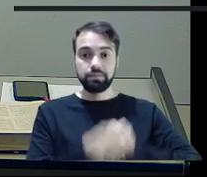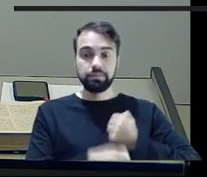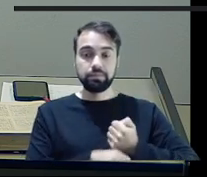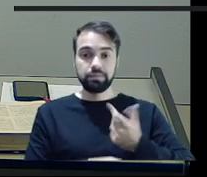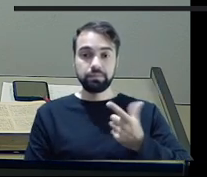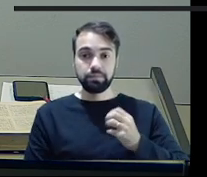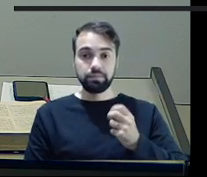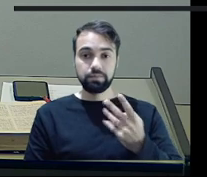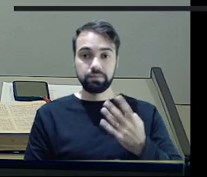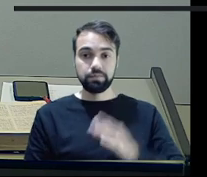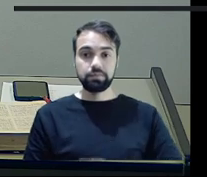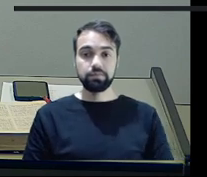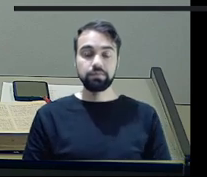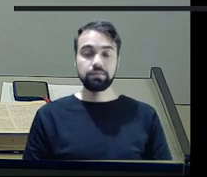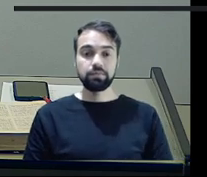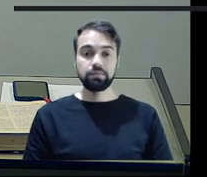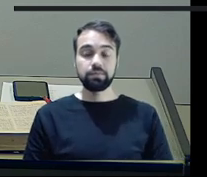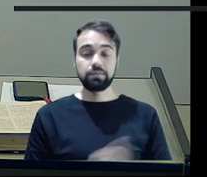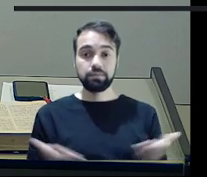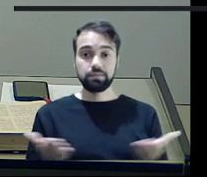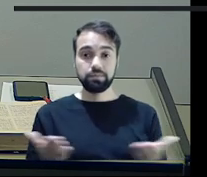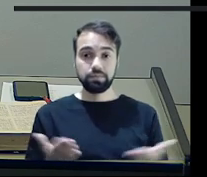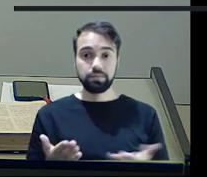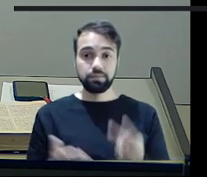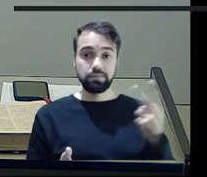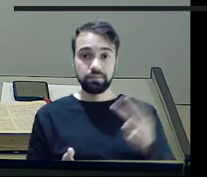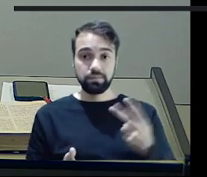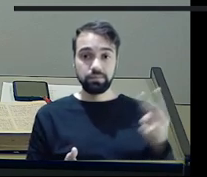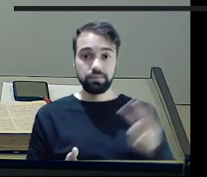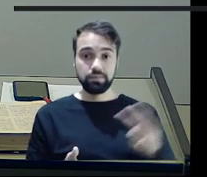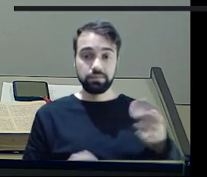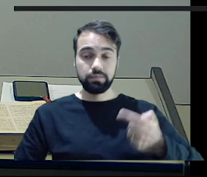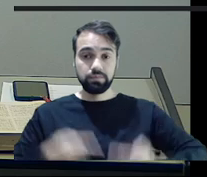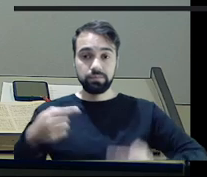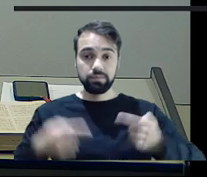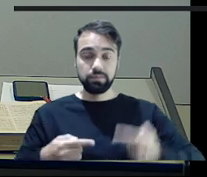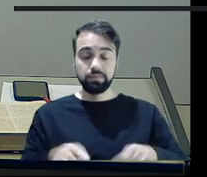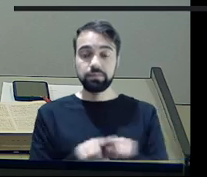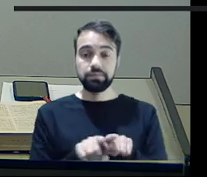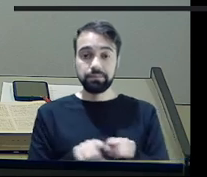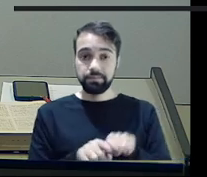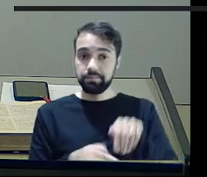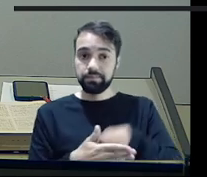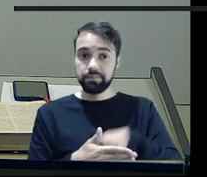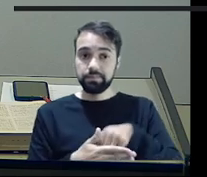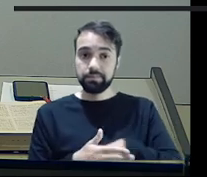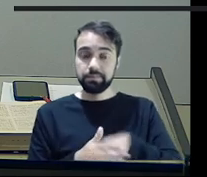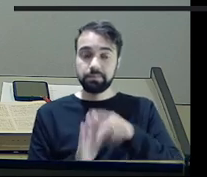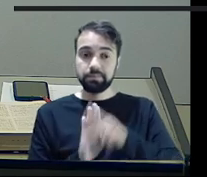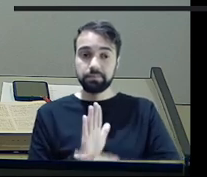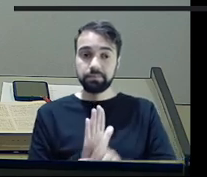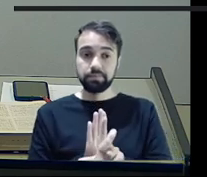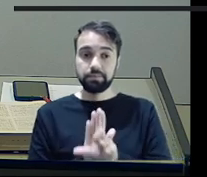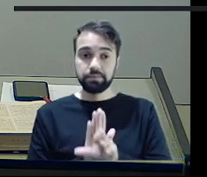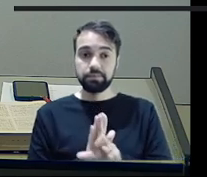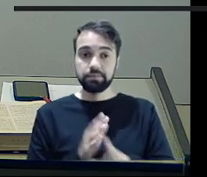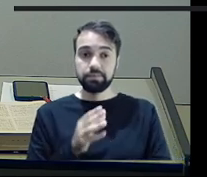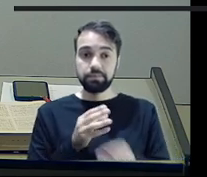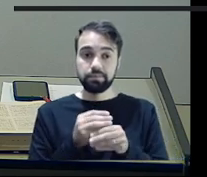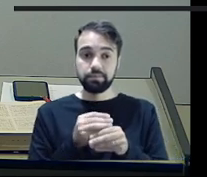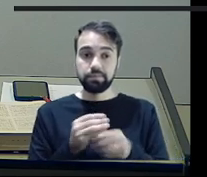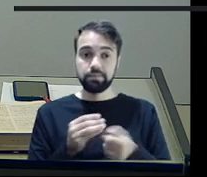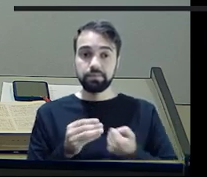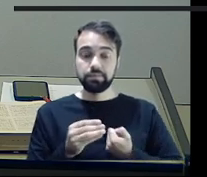2024. Coloco em segunda discussão e votação o projeto de lei complementar de